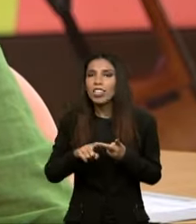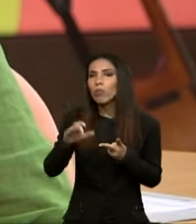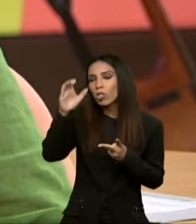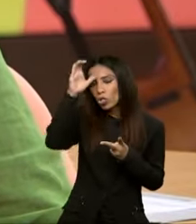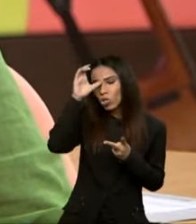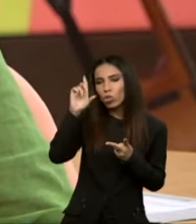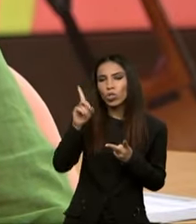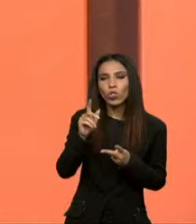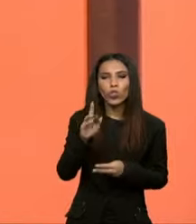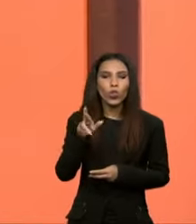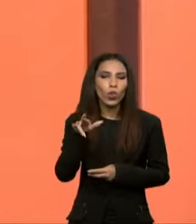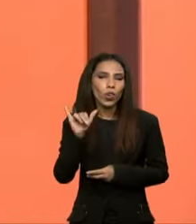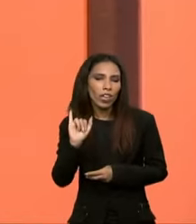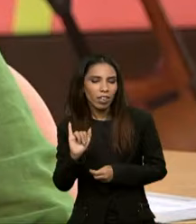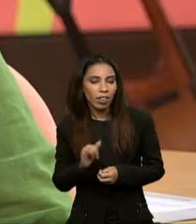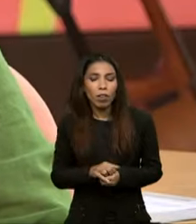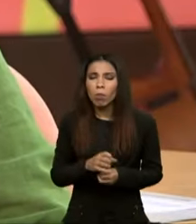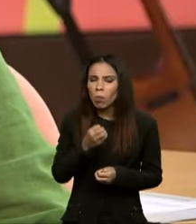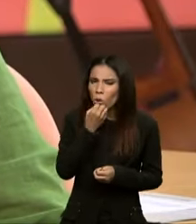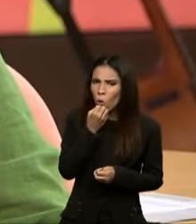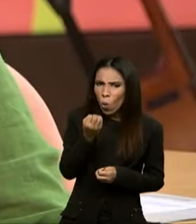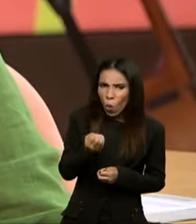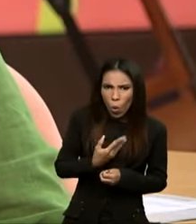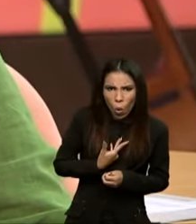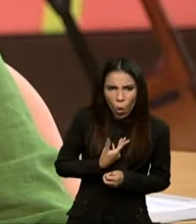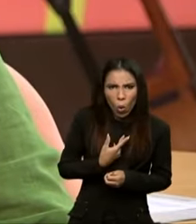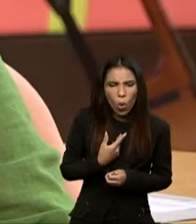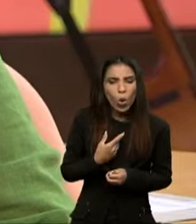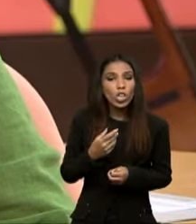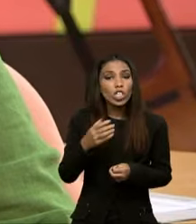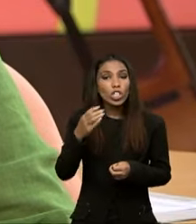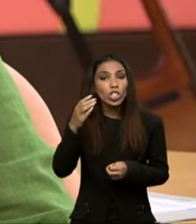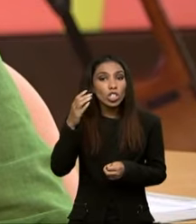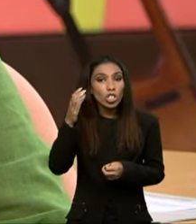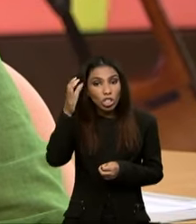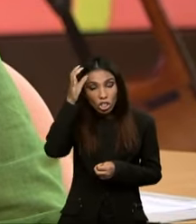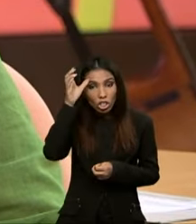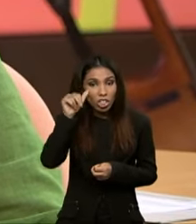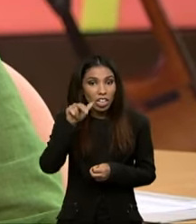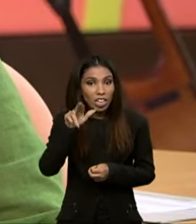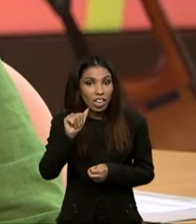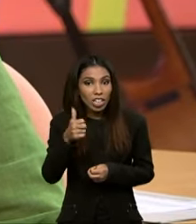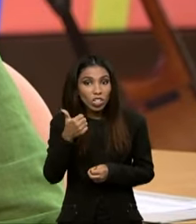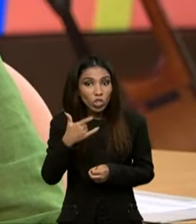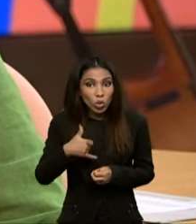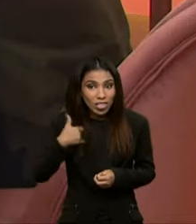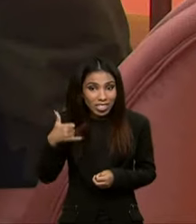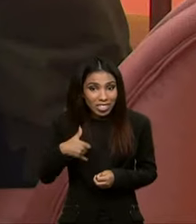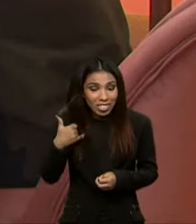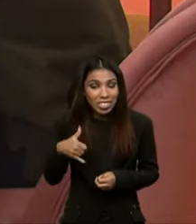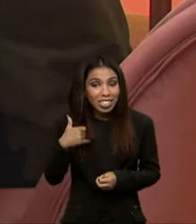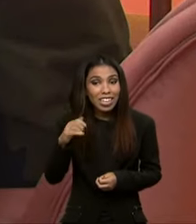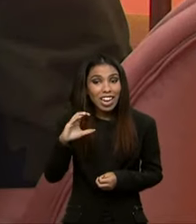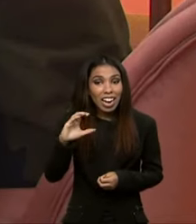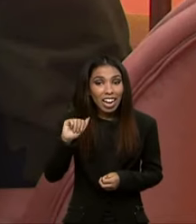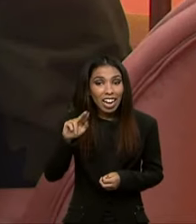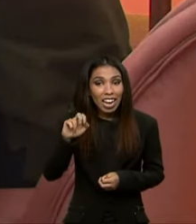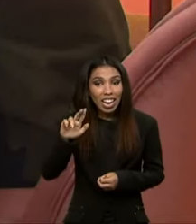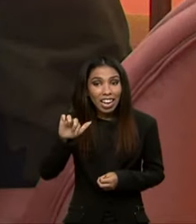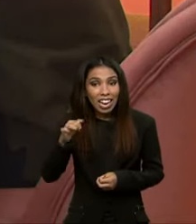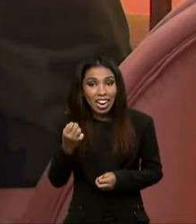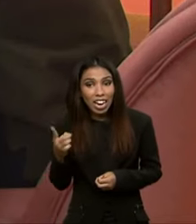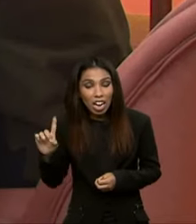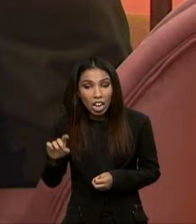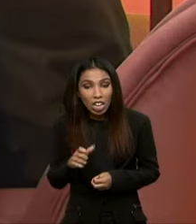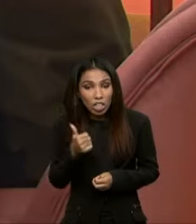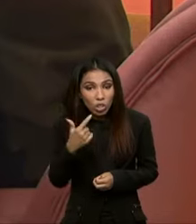fofo. Fofé Rezés. Aliás, me conta, é verdade que você estreou com tia Nana, você tinha 12 anos no Canecão? Sim, eu tinha 12 anos. Eu tinha 12 anos.